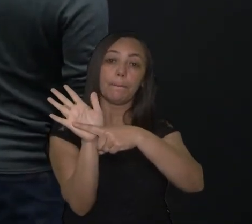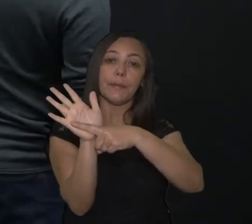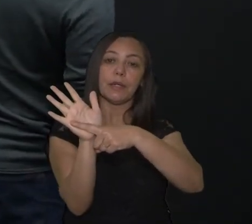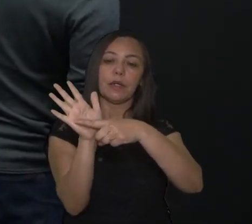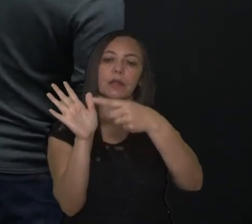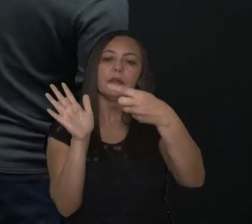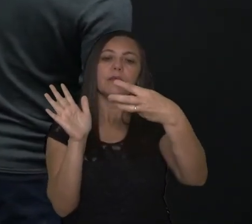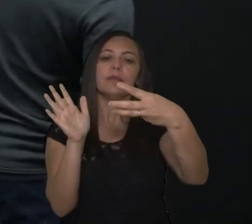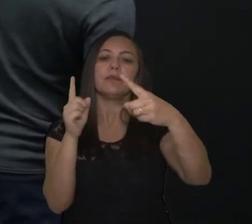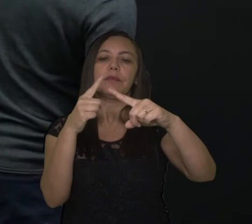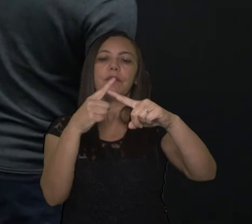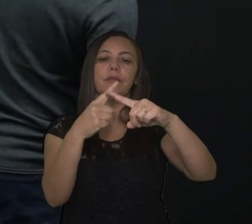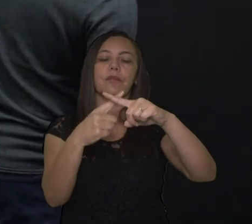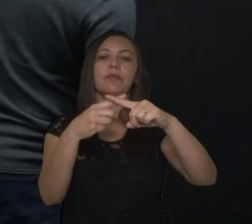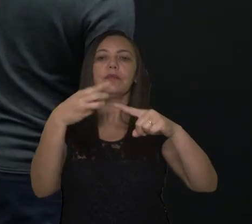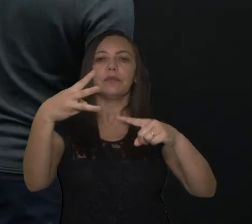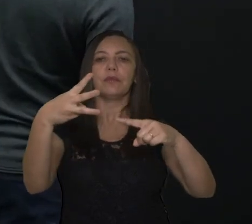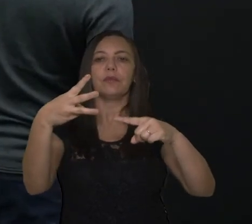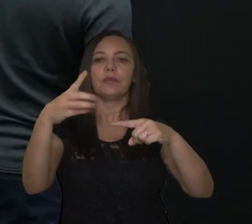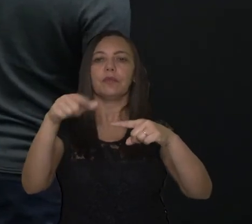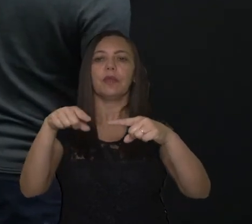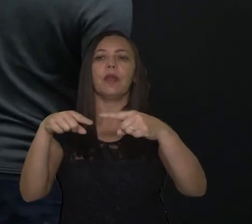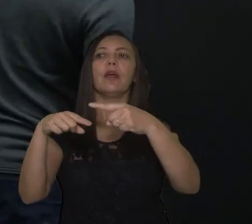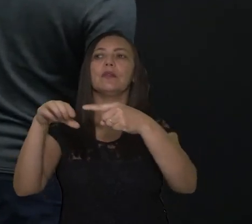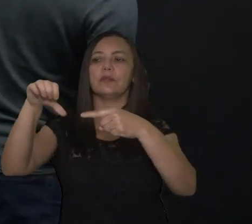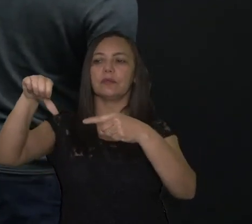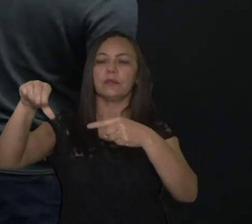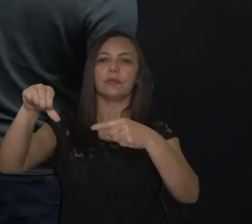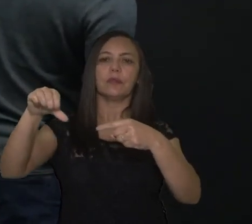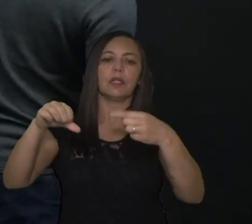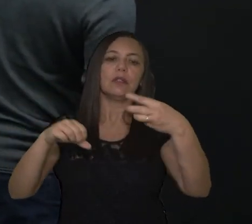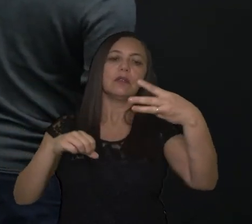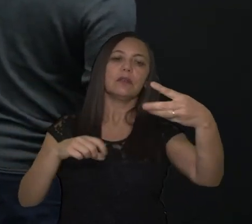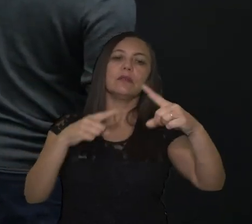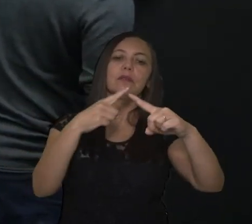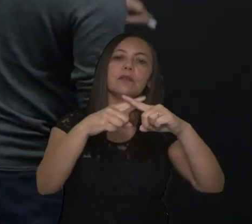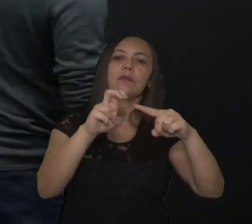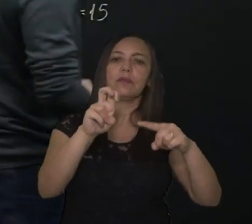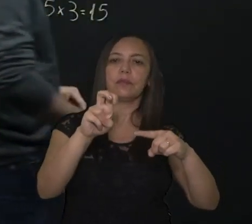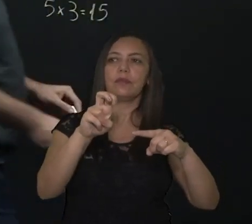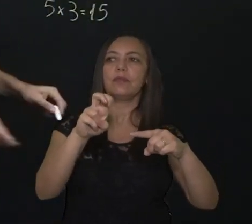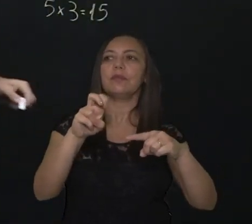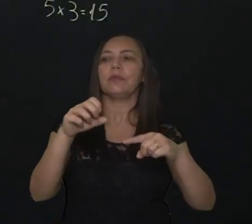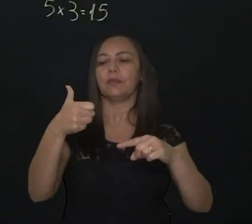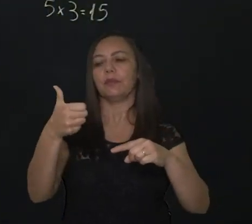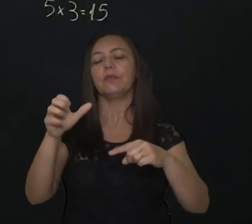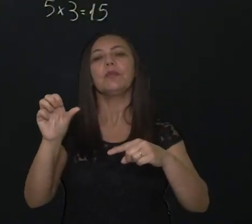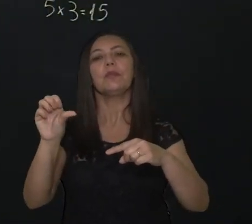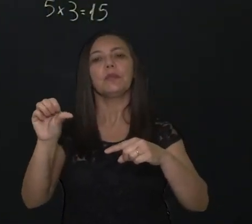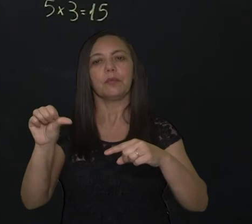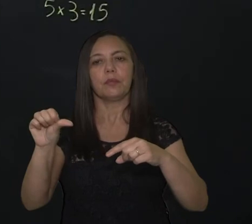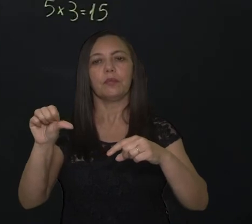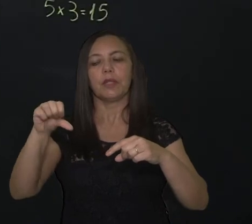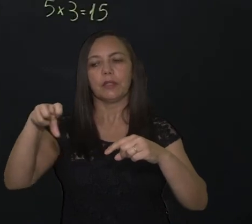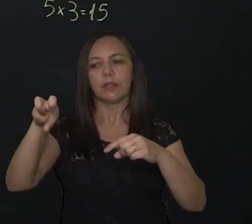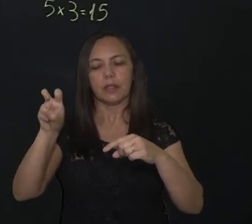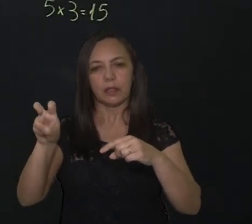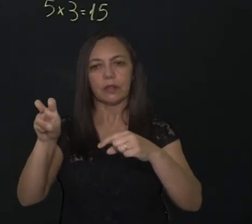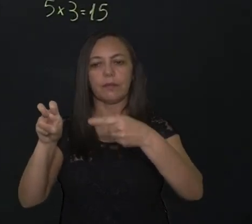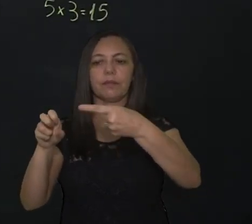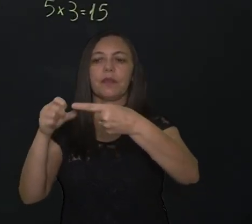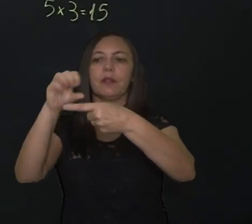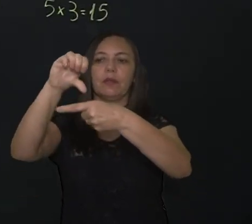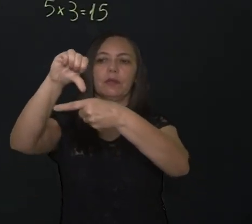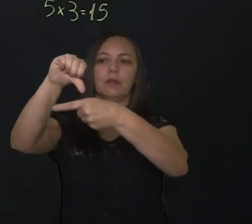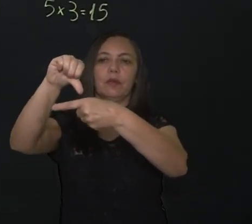menos 3 vezes 3 é 9 lá em cima, 3 vezes 5 é 15 aqui embaixo, tá? Então esta é a